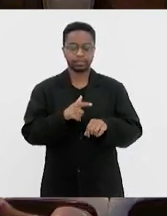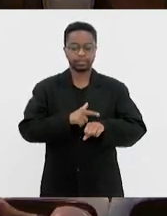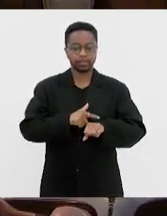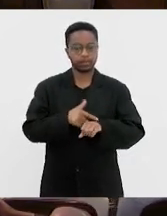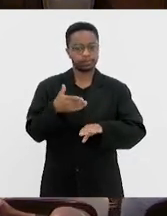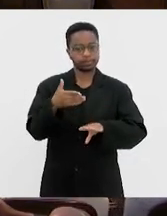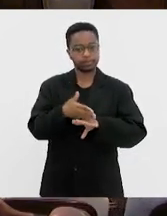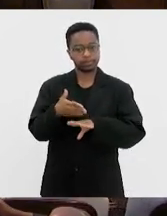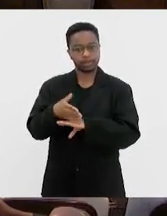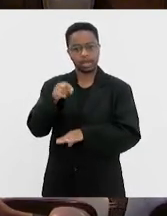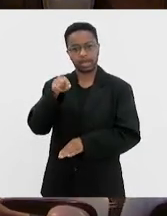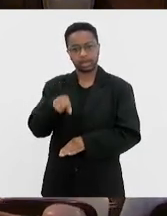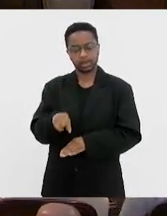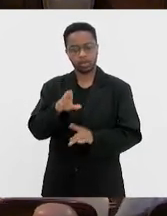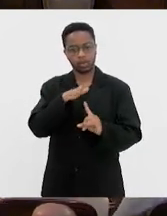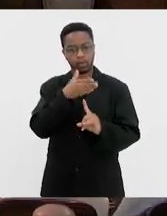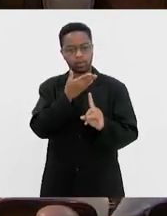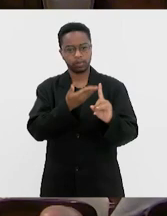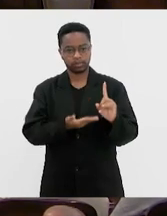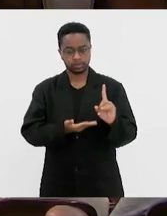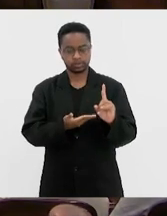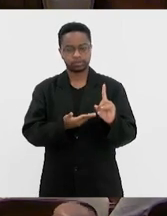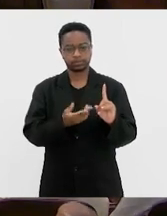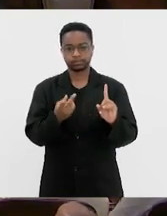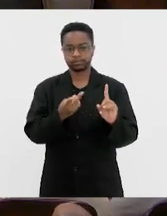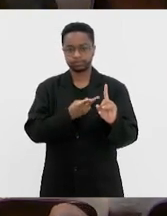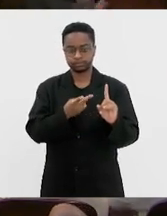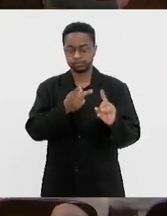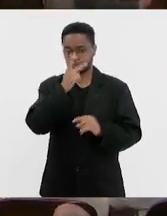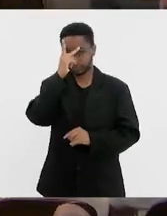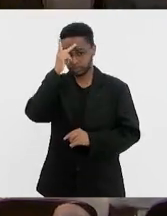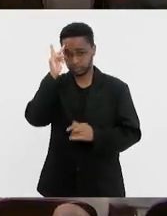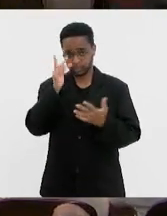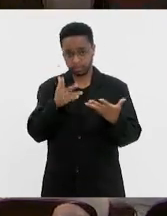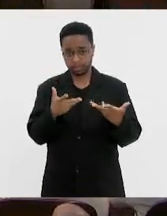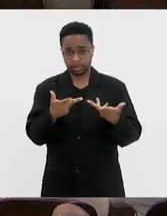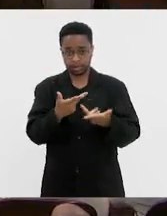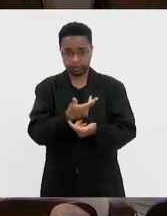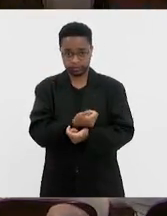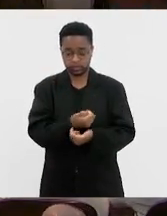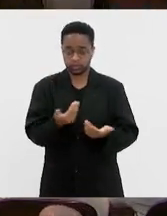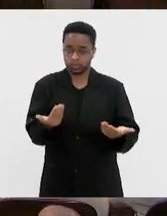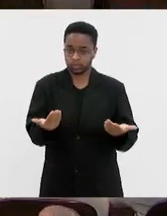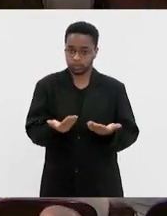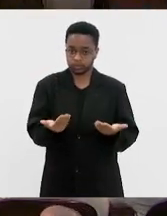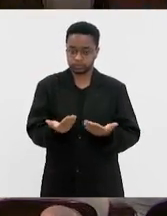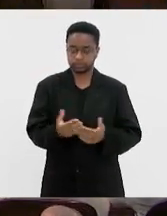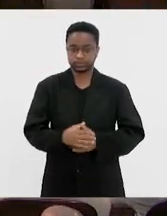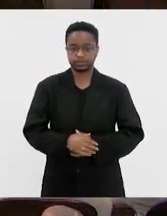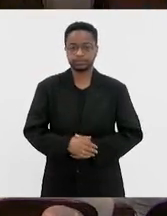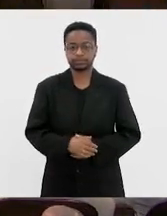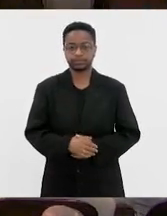homenagear essas duas pessoas maravilhosas que a gente vai homenagear hoje.